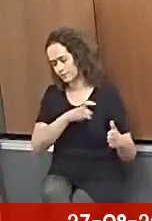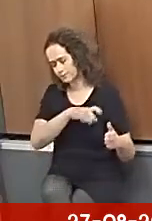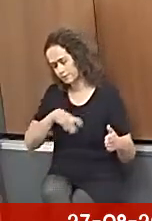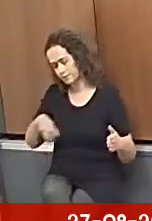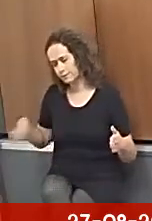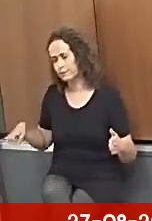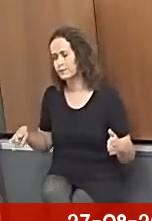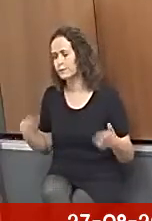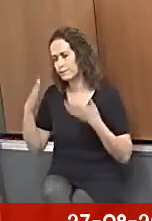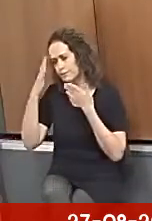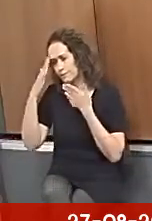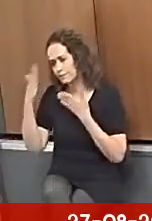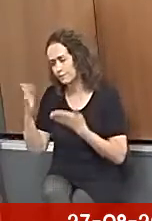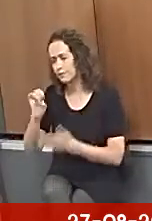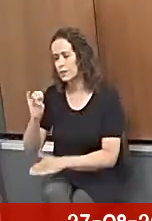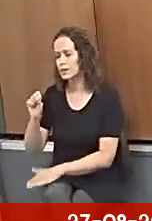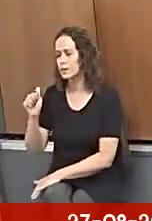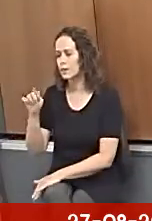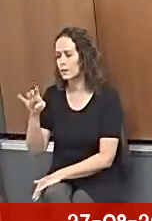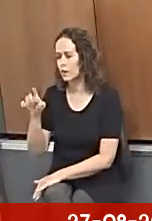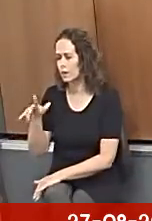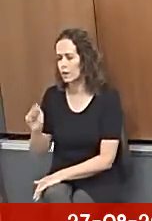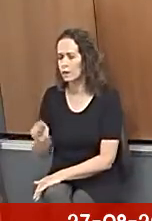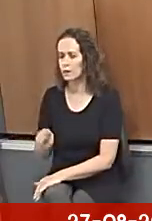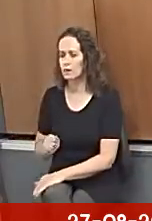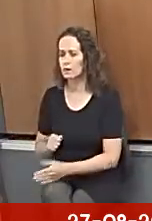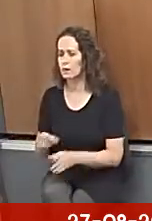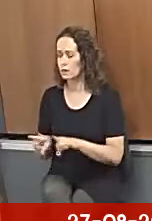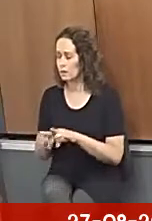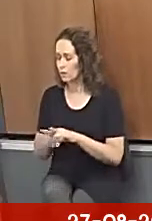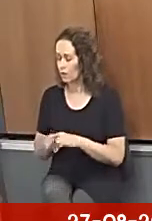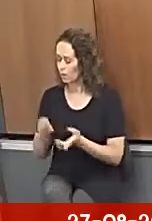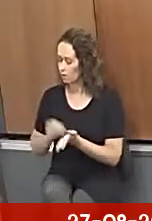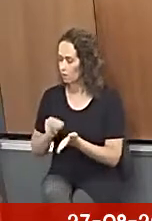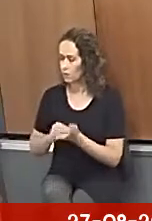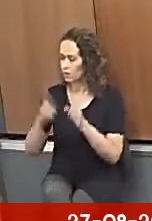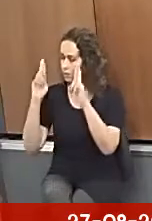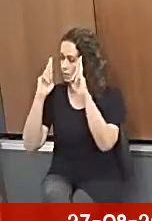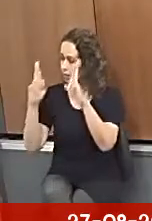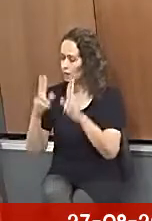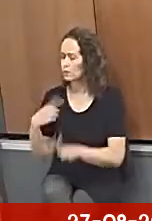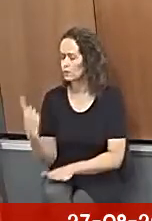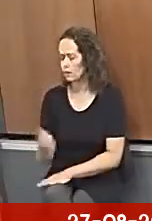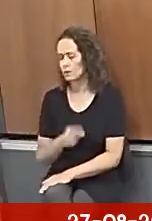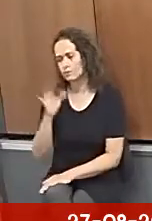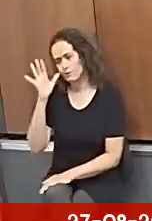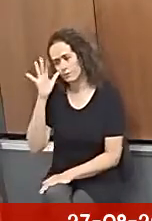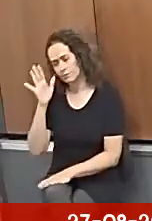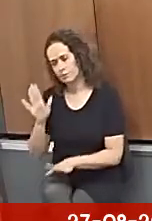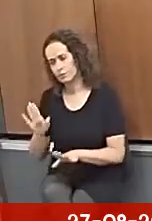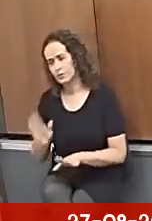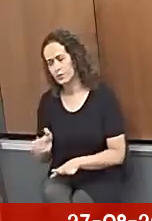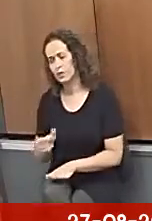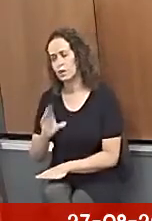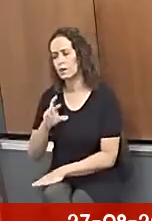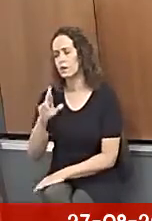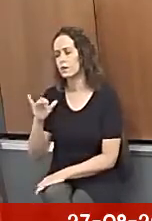que foi tão desrespeitado pelo minas arena aquele episódio que nós todos acompanhamos também cristiano